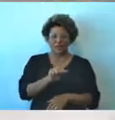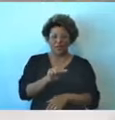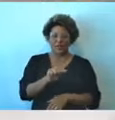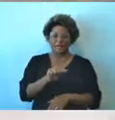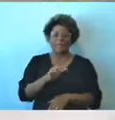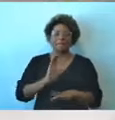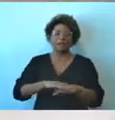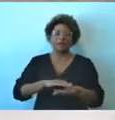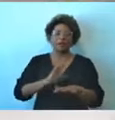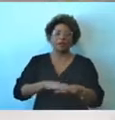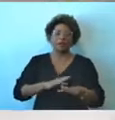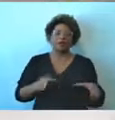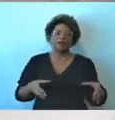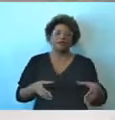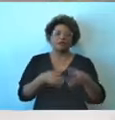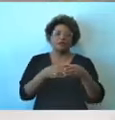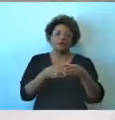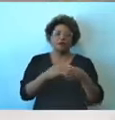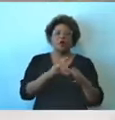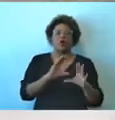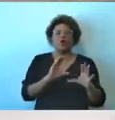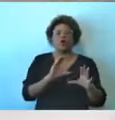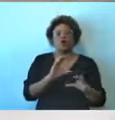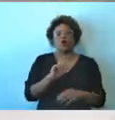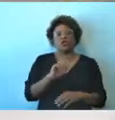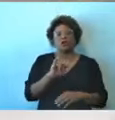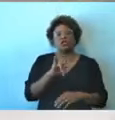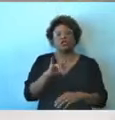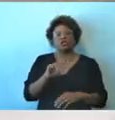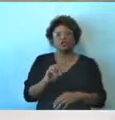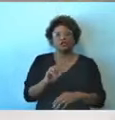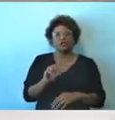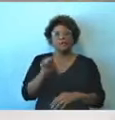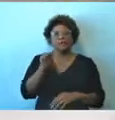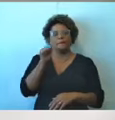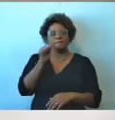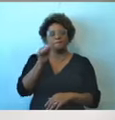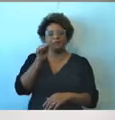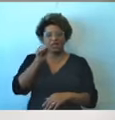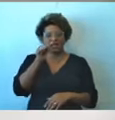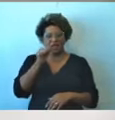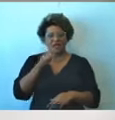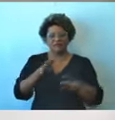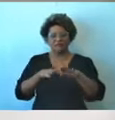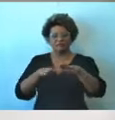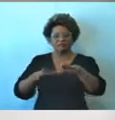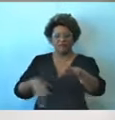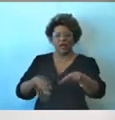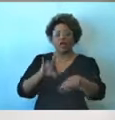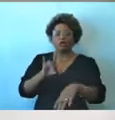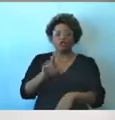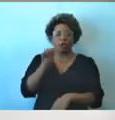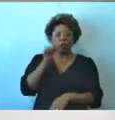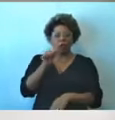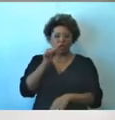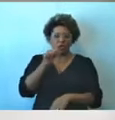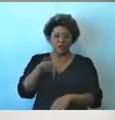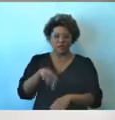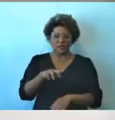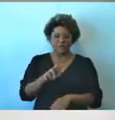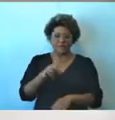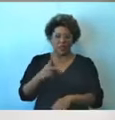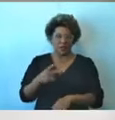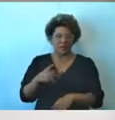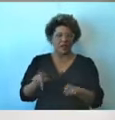coletivo Minas no Trecho, que é um coletivo só de mulheres, motoguels, de Belo Horizonte e região metropolitana. Primeiramente, agradecer a